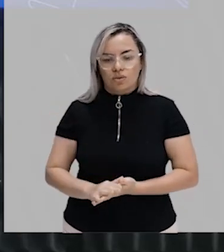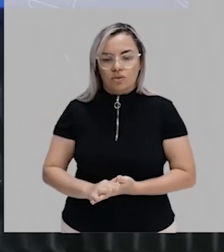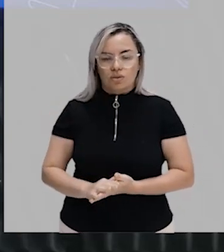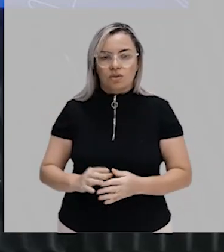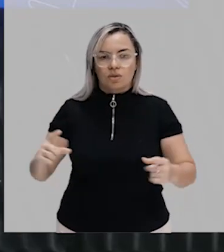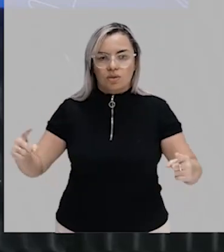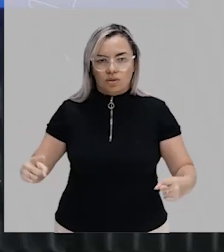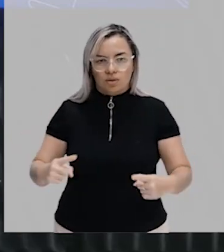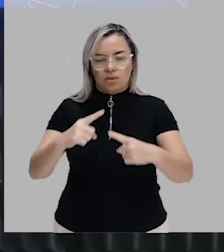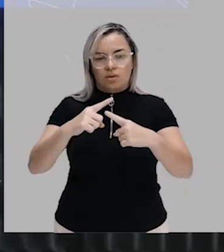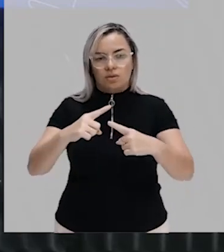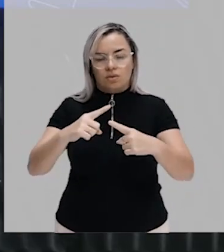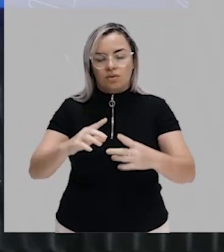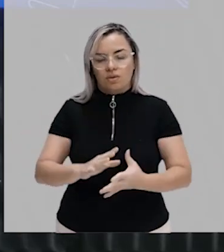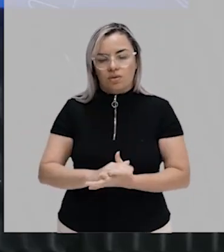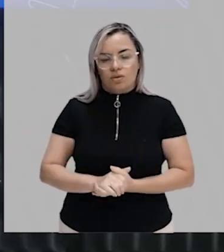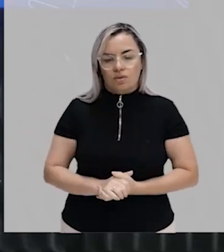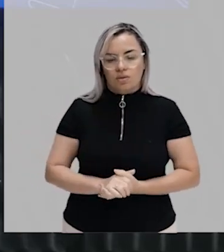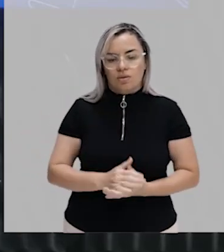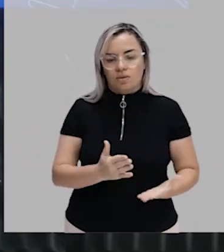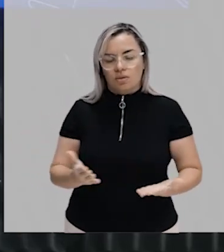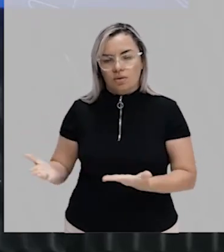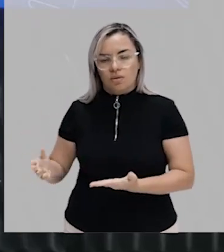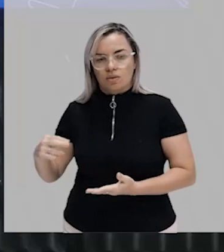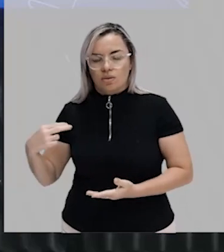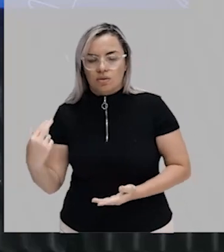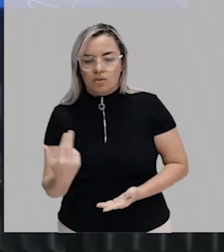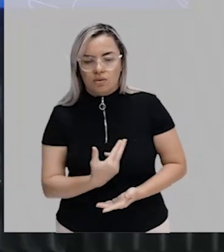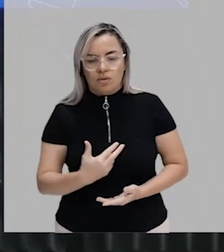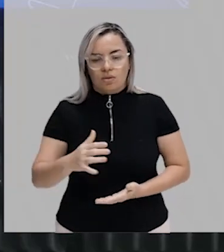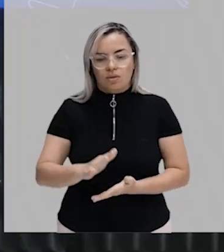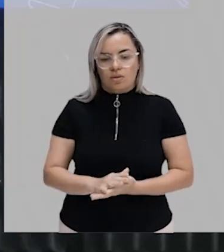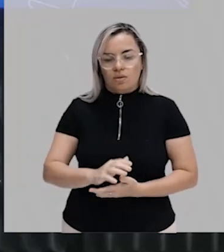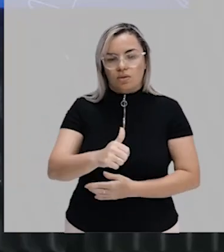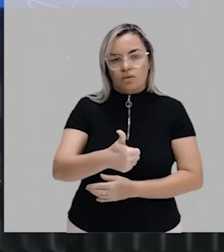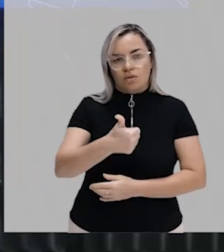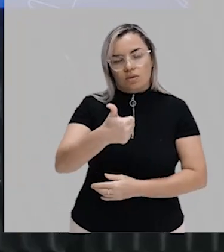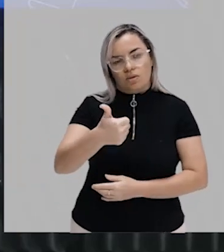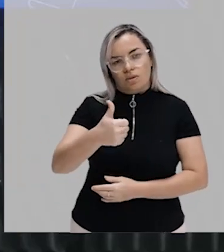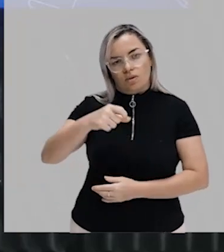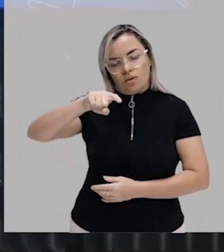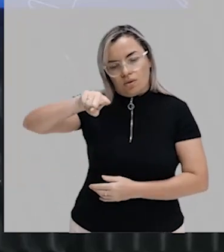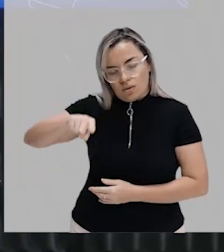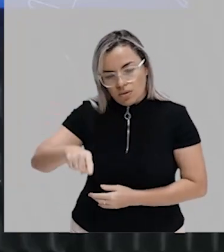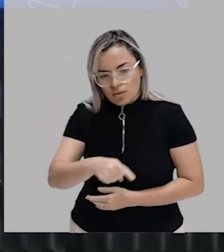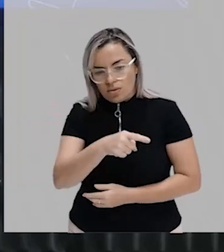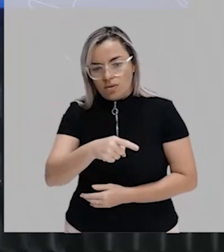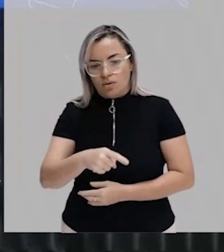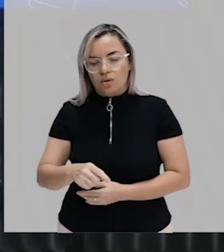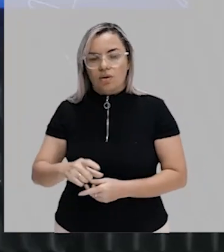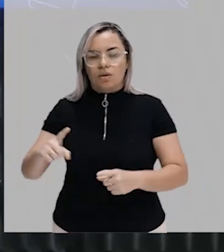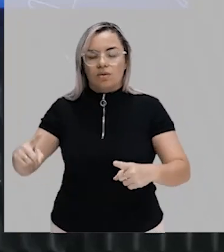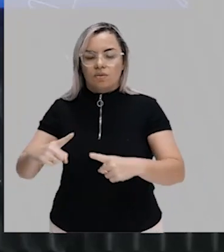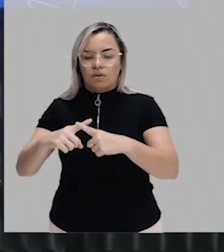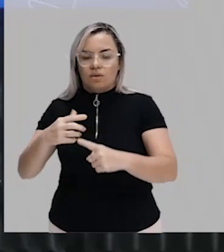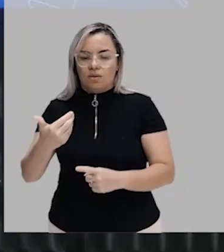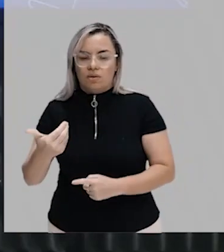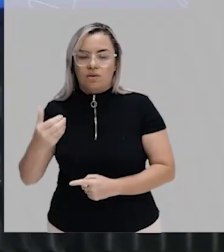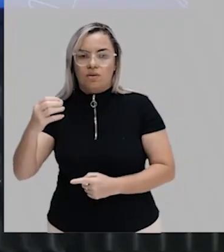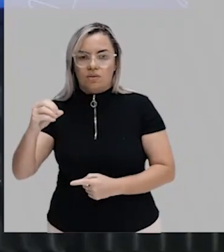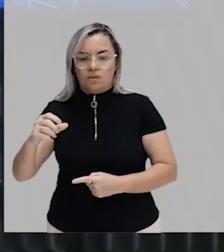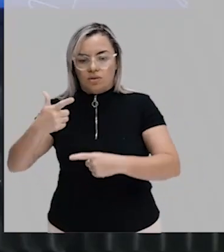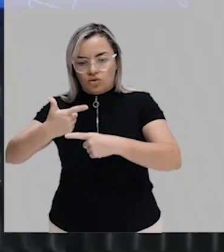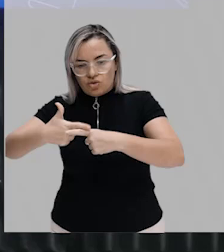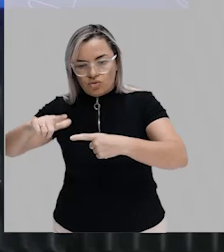Meios pelo extremo. Então, eu vou ter, ó, 1.000 vezes 60 dividido por